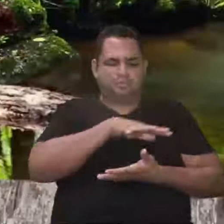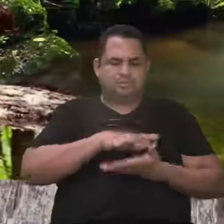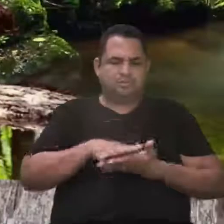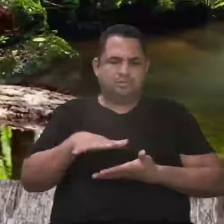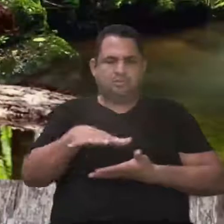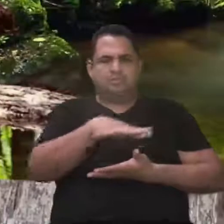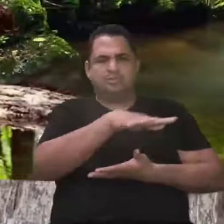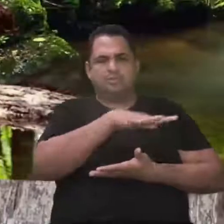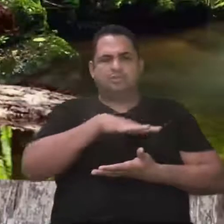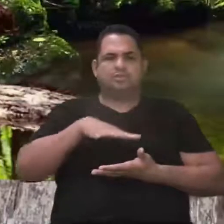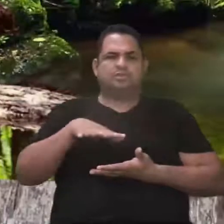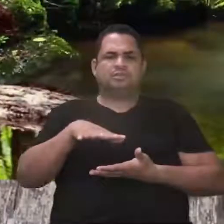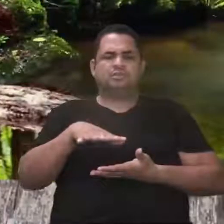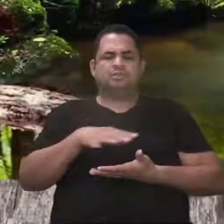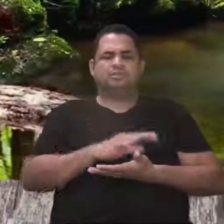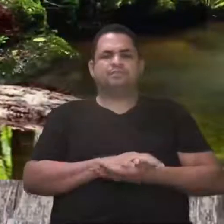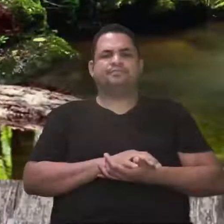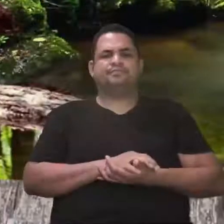ambientes.